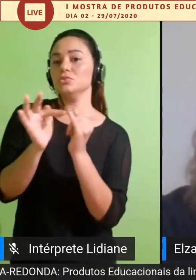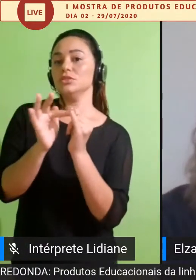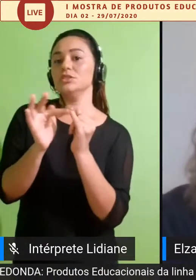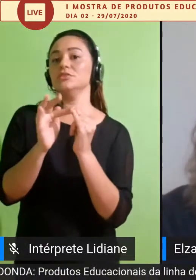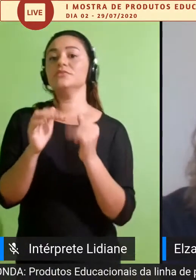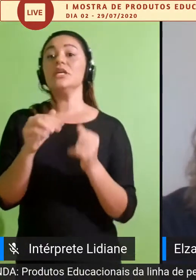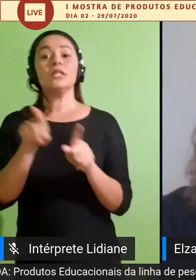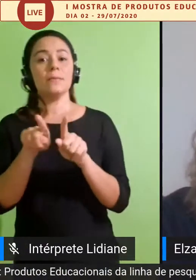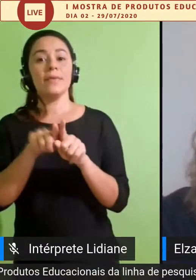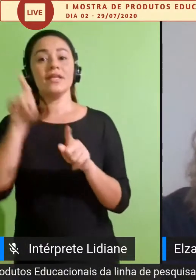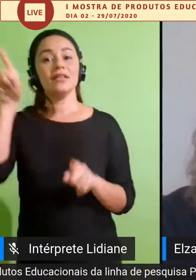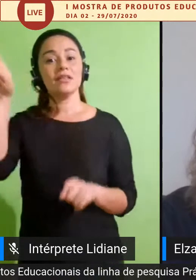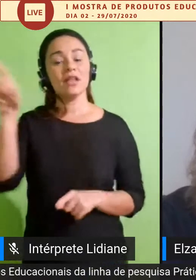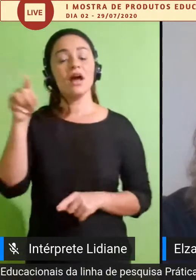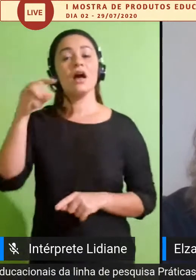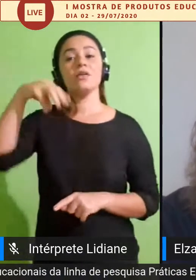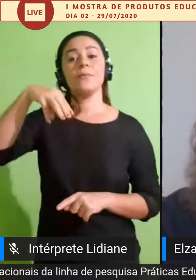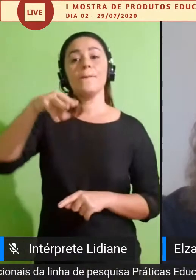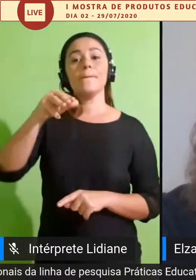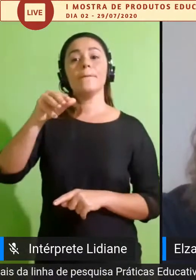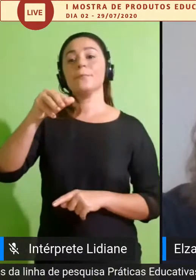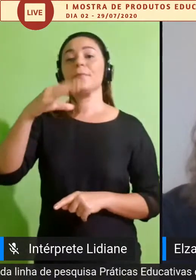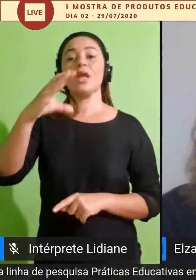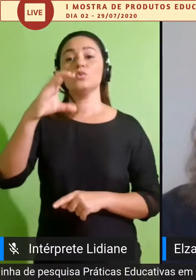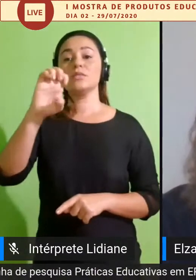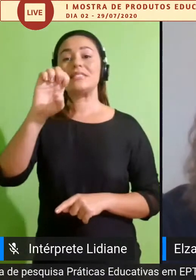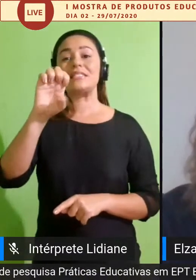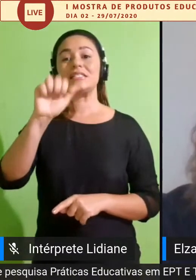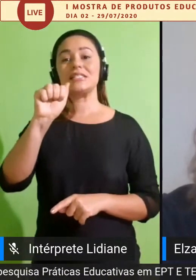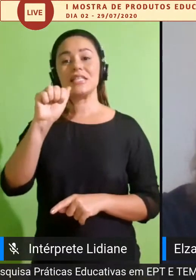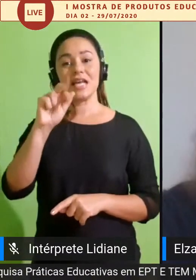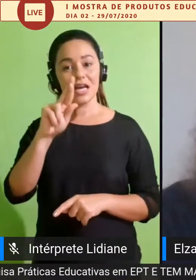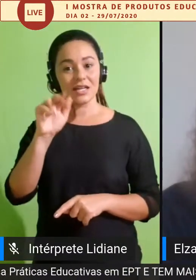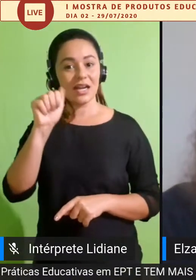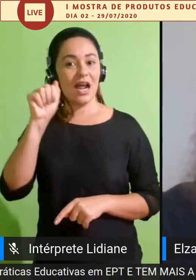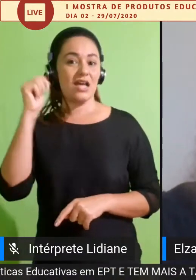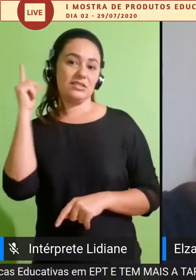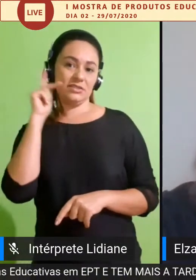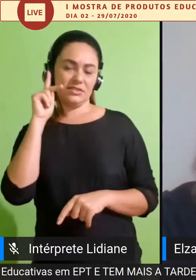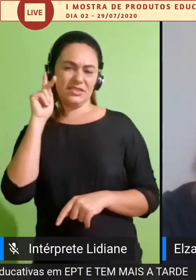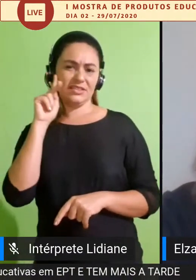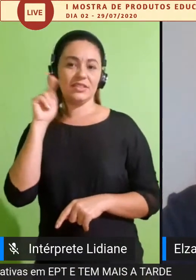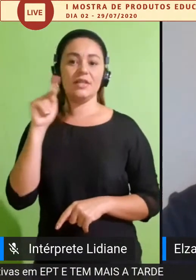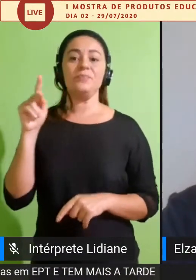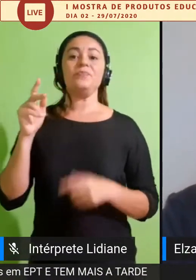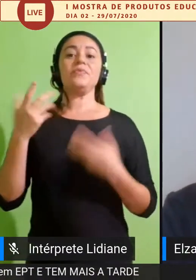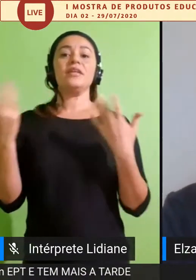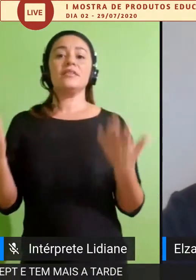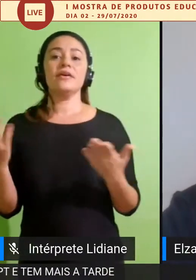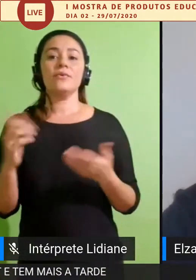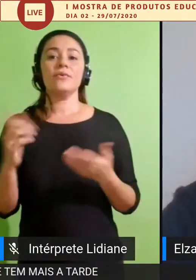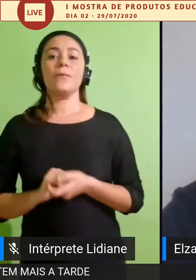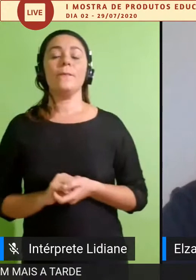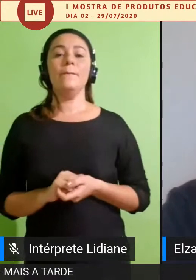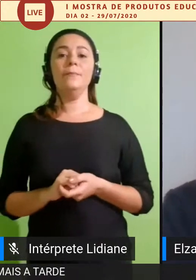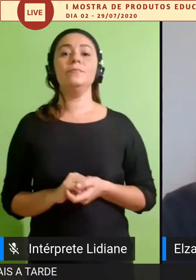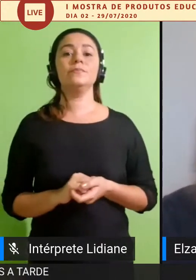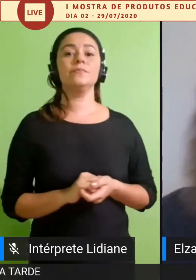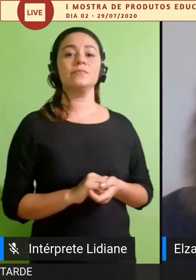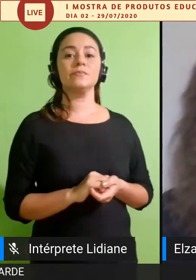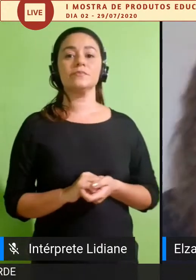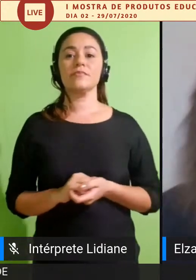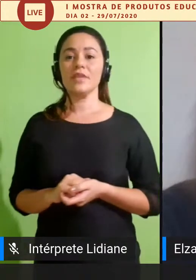E atualmente ela está trabalhando na Universidade Federal de Sergipe, no campus Itabaiana. Possui Sim. capítulos de livros